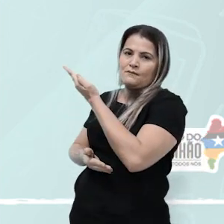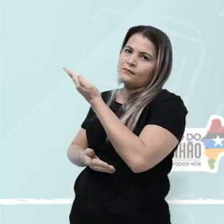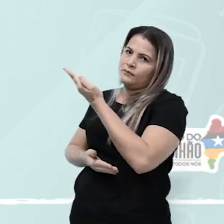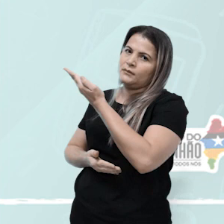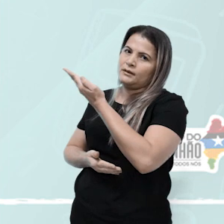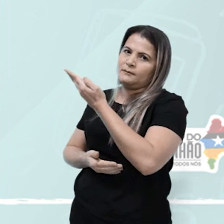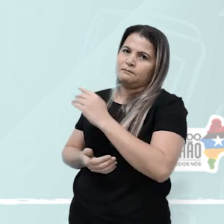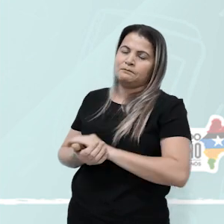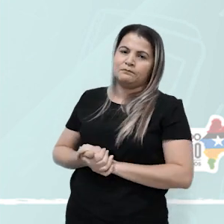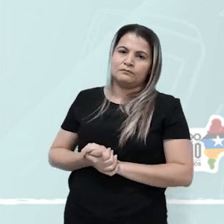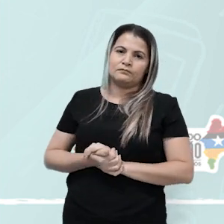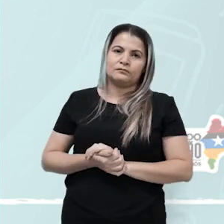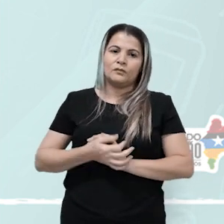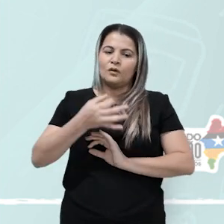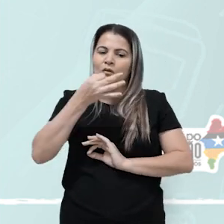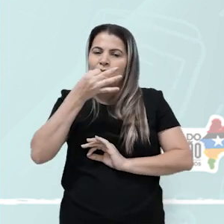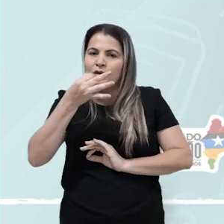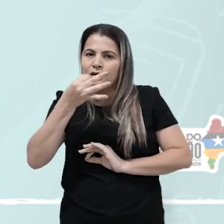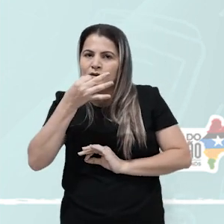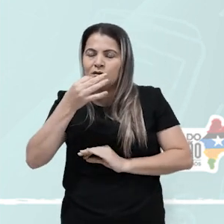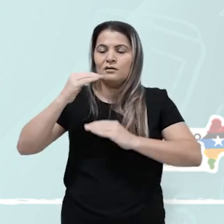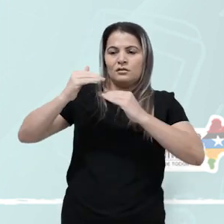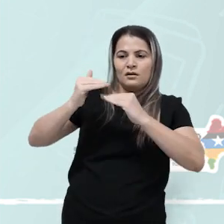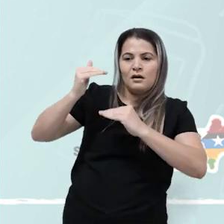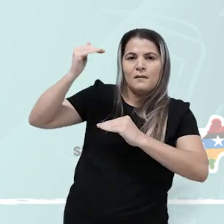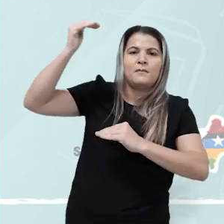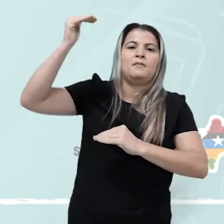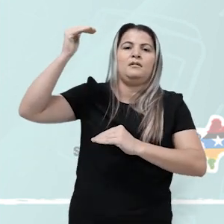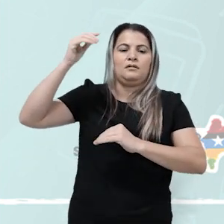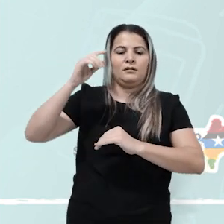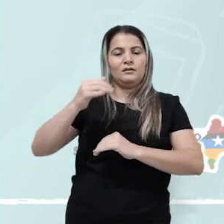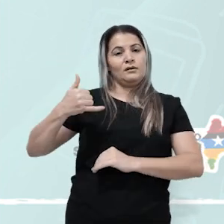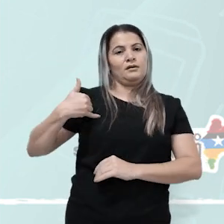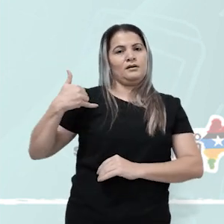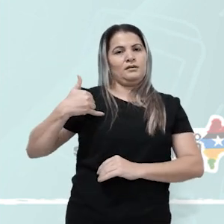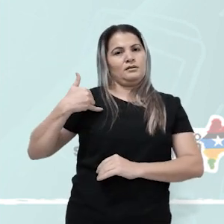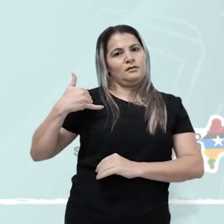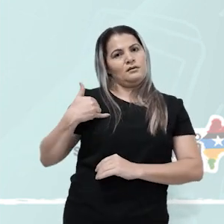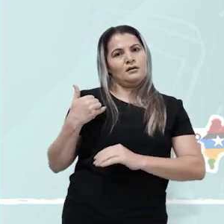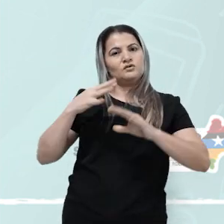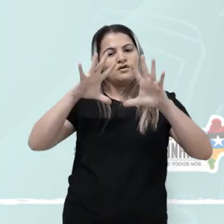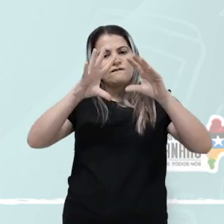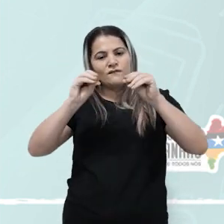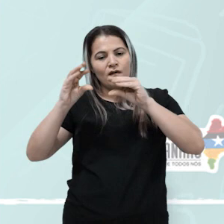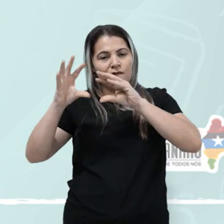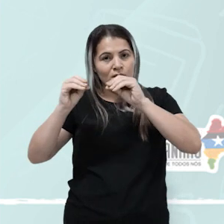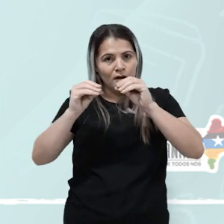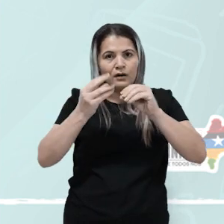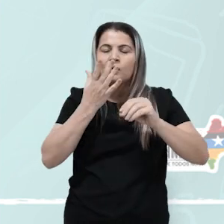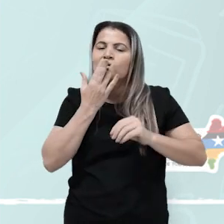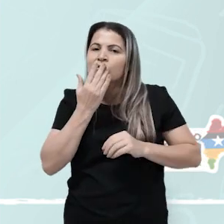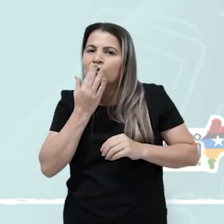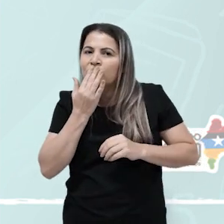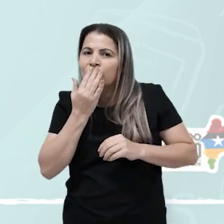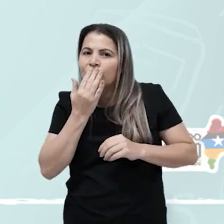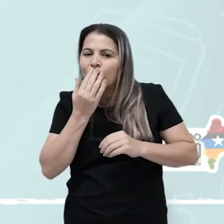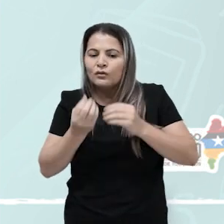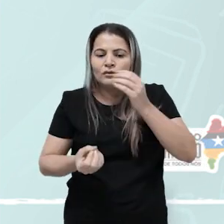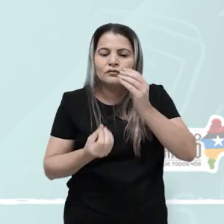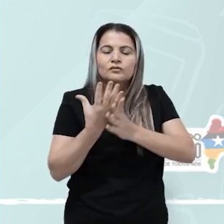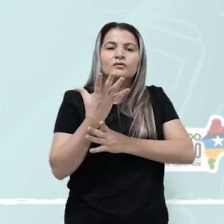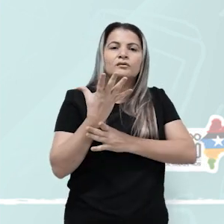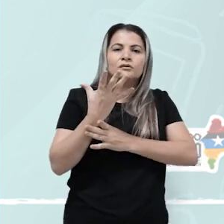visualização. Opinião, tamanho, idade, formato, cor,